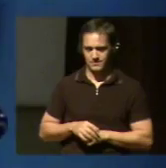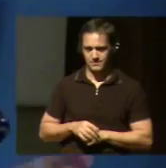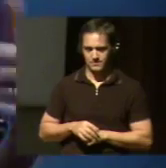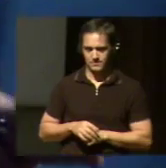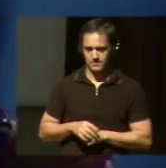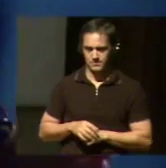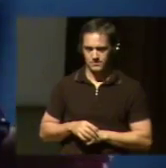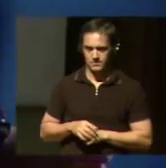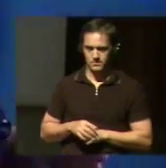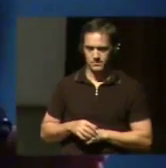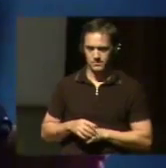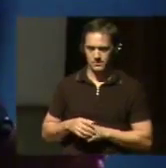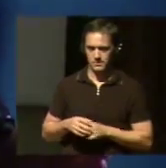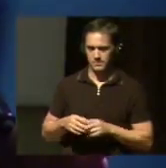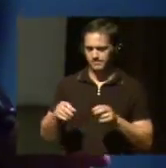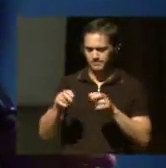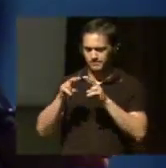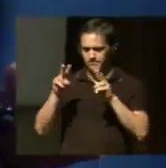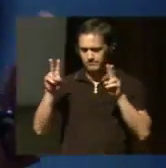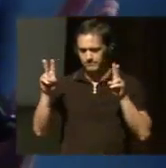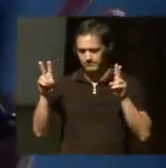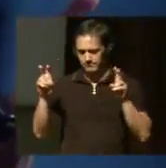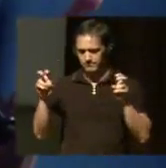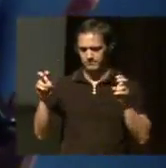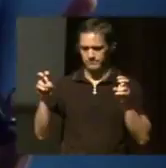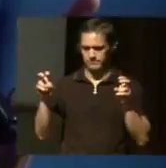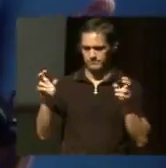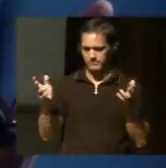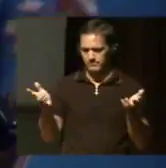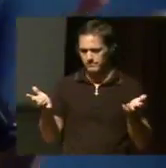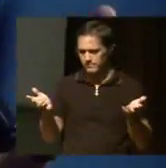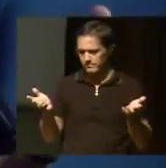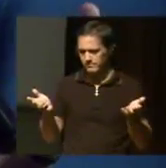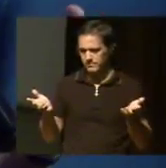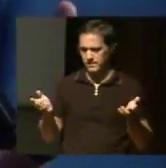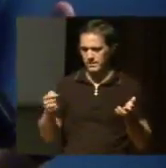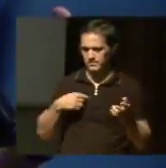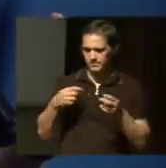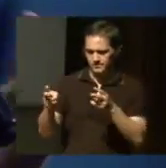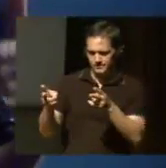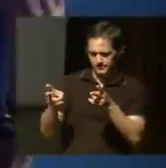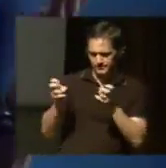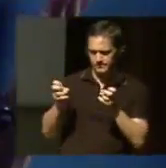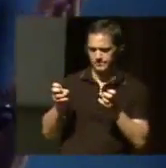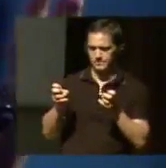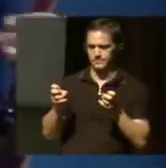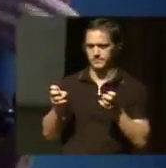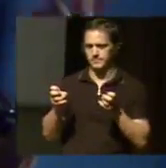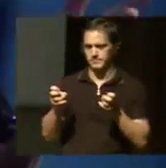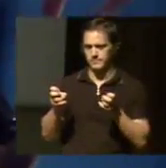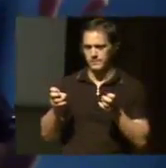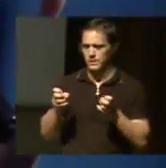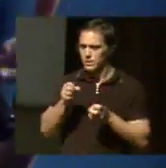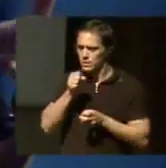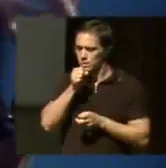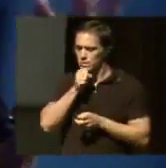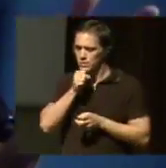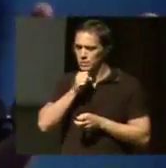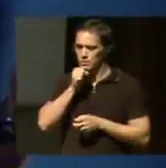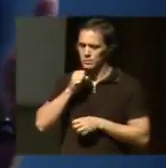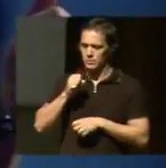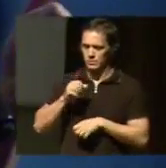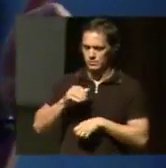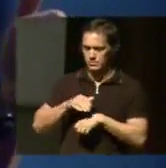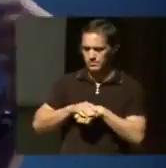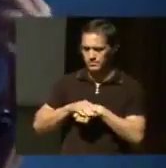Em relação a que eu consegui perceber que os idosos que tinha mais contato com as